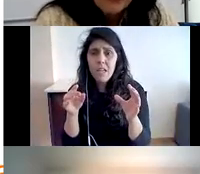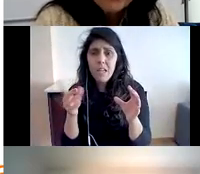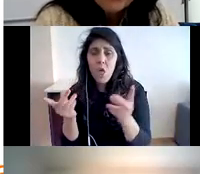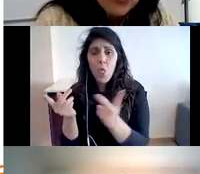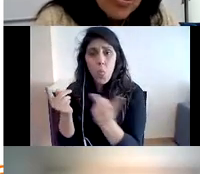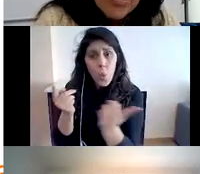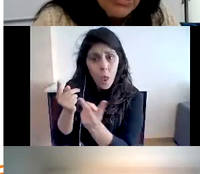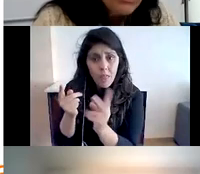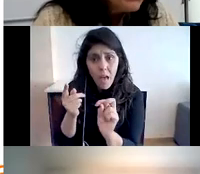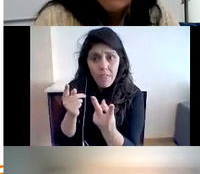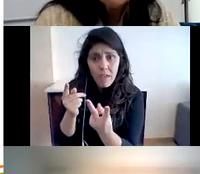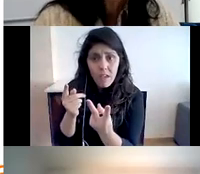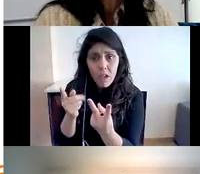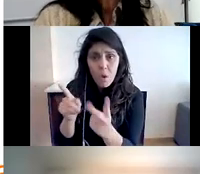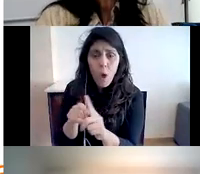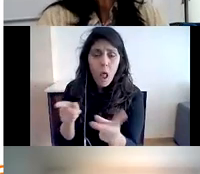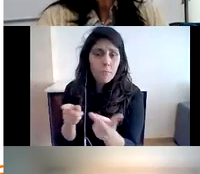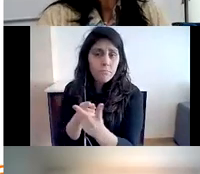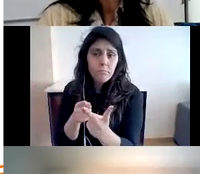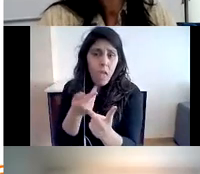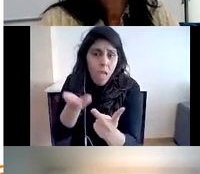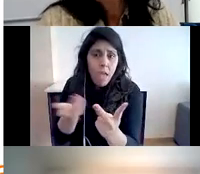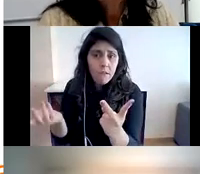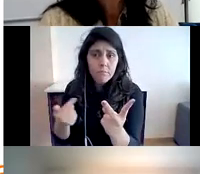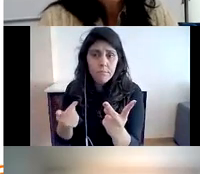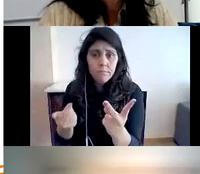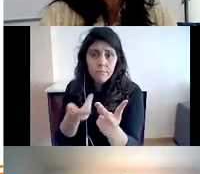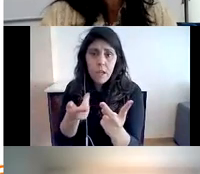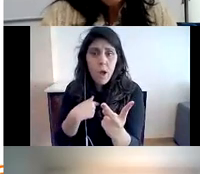dualidade, como se não conseguíssemos imaginar